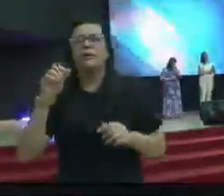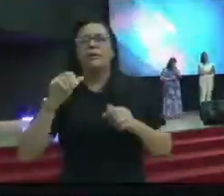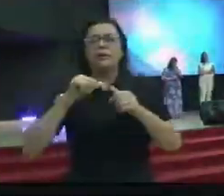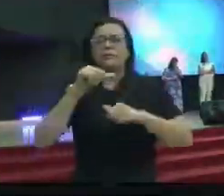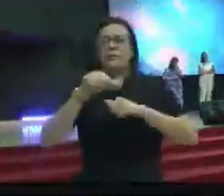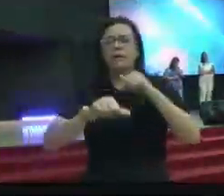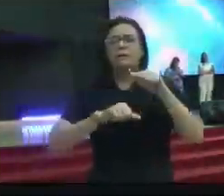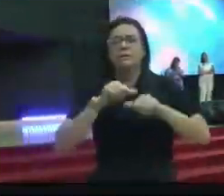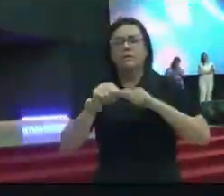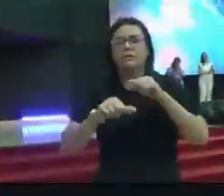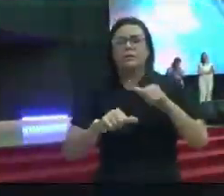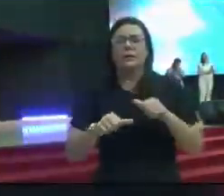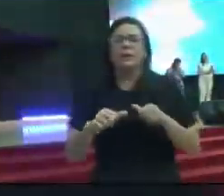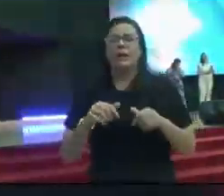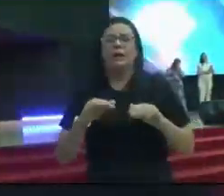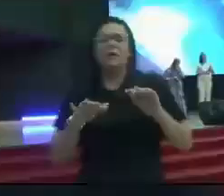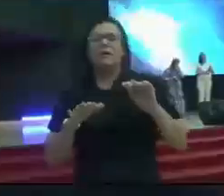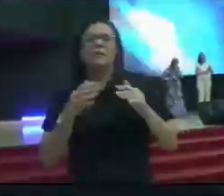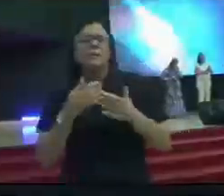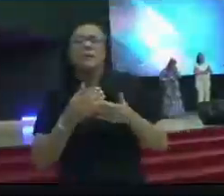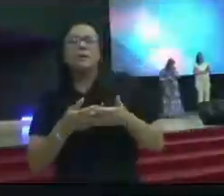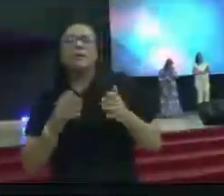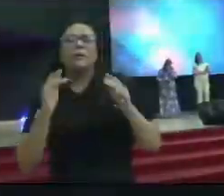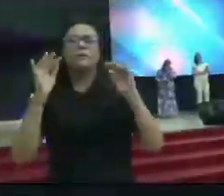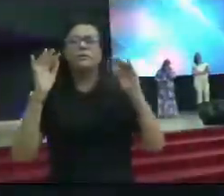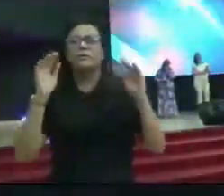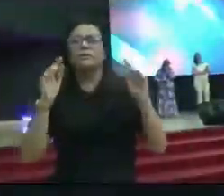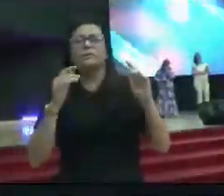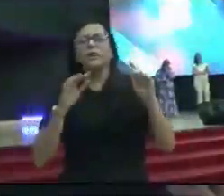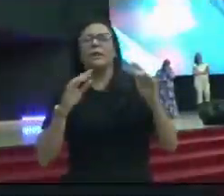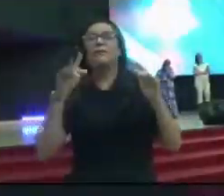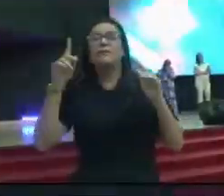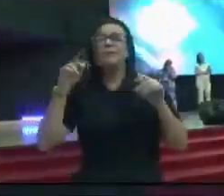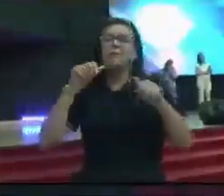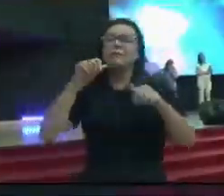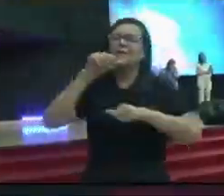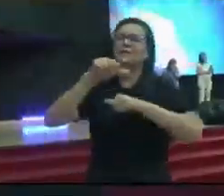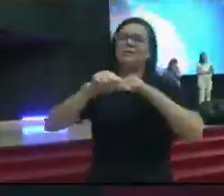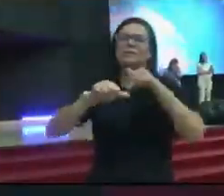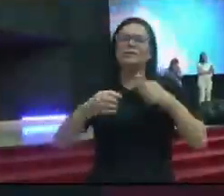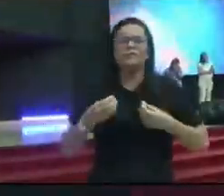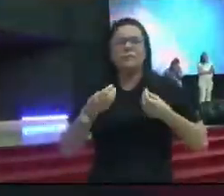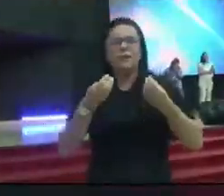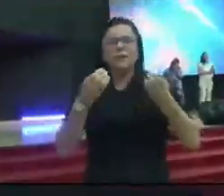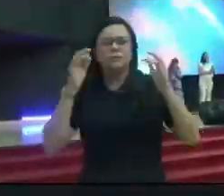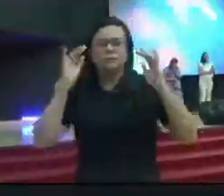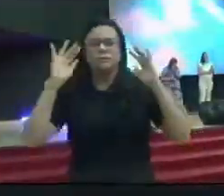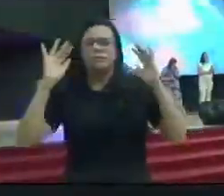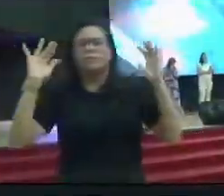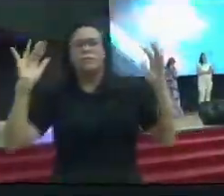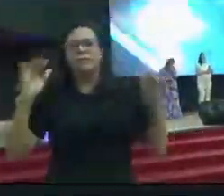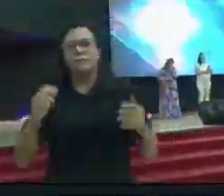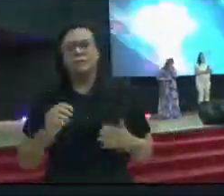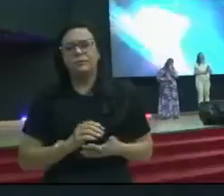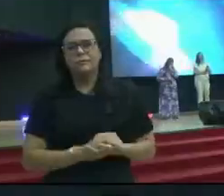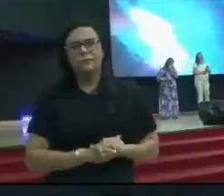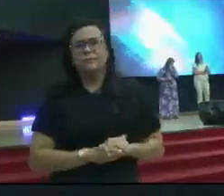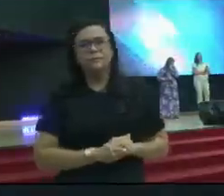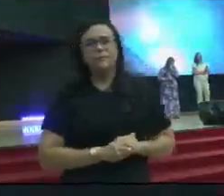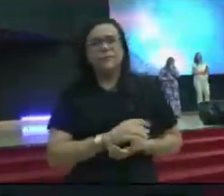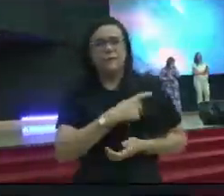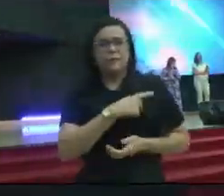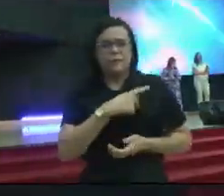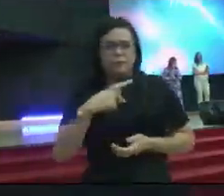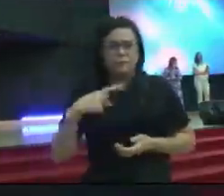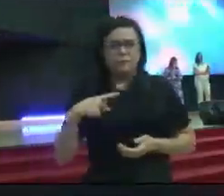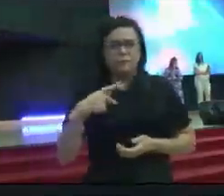Nós vamos orar por você. Feche os teus olhos. Os pastores estarão aqui no altar. Se